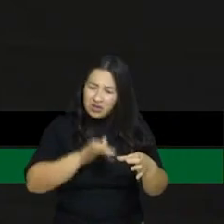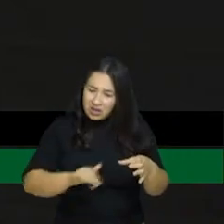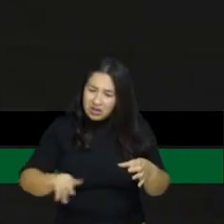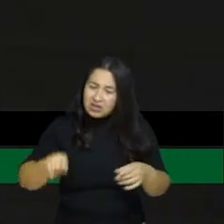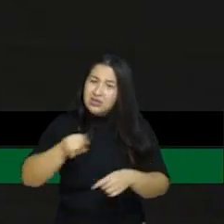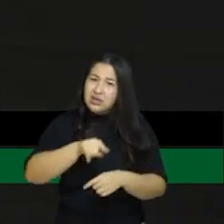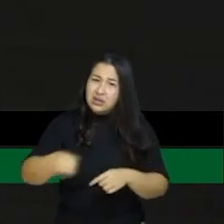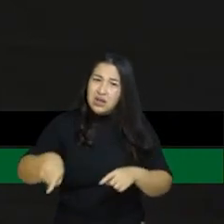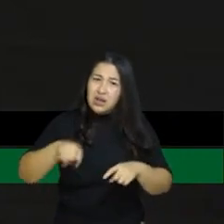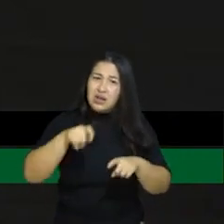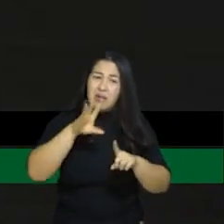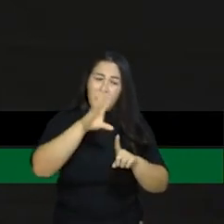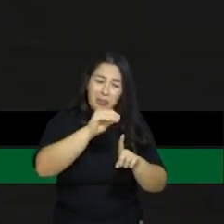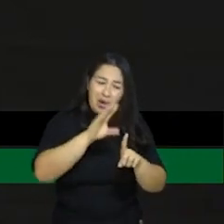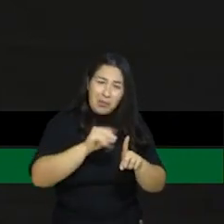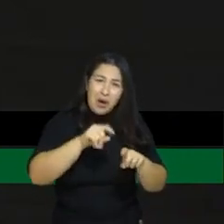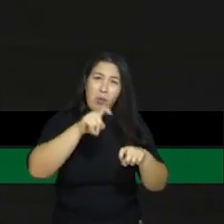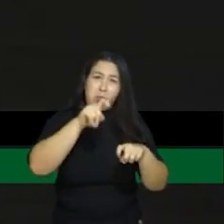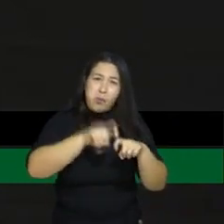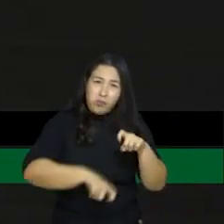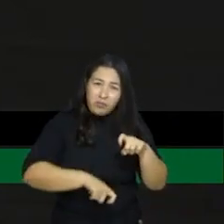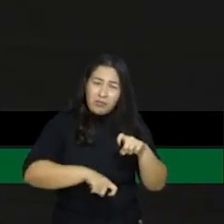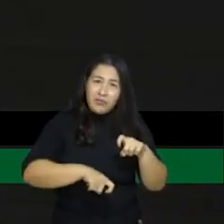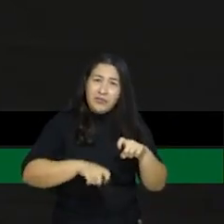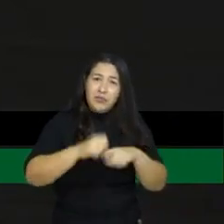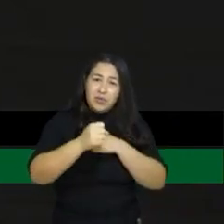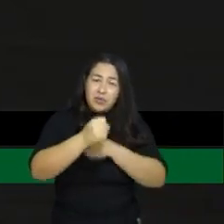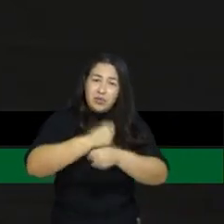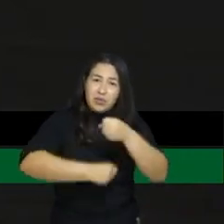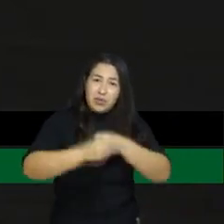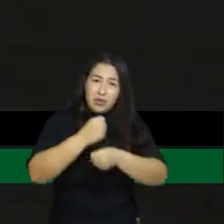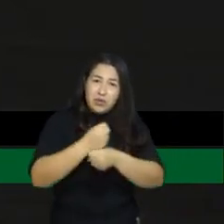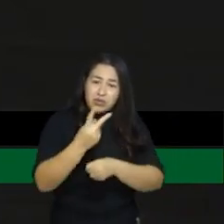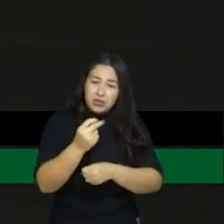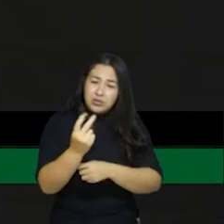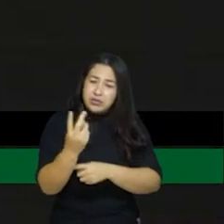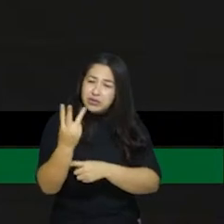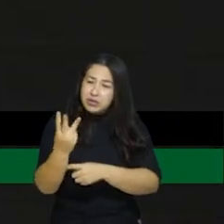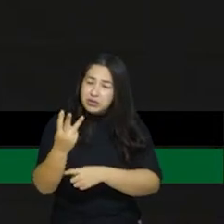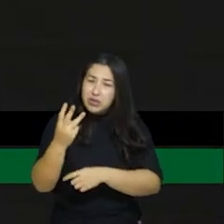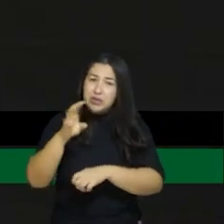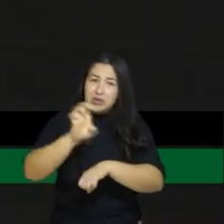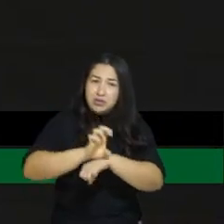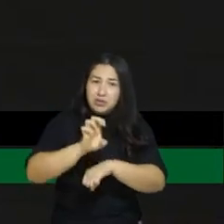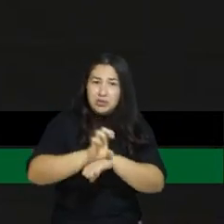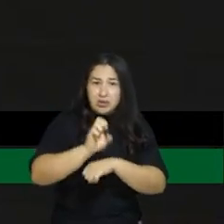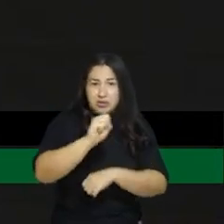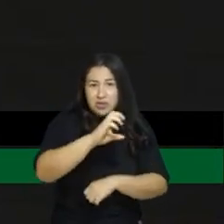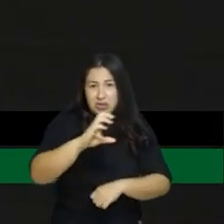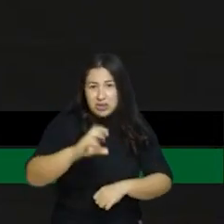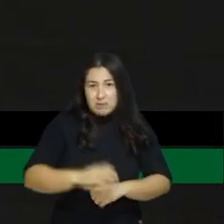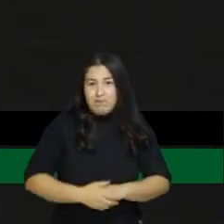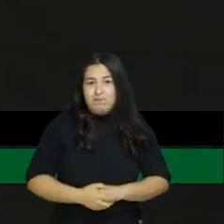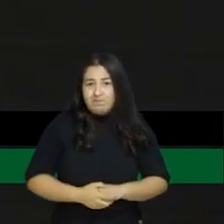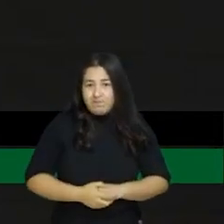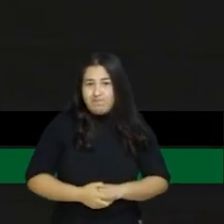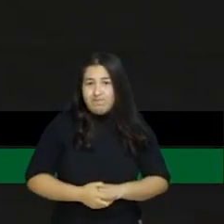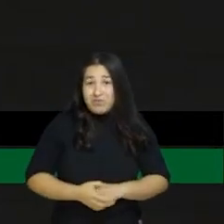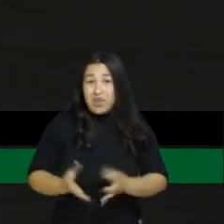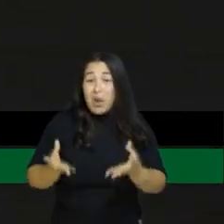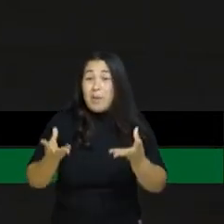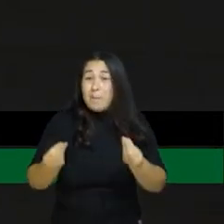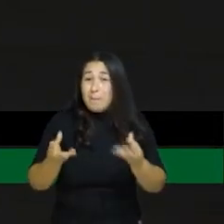foram violentadas apenas no ano de 2023 no estado de Santa Catarina. A grande maioria,